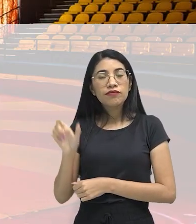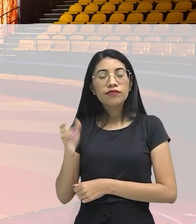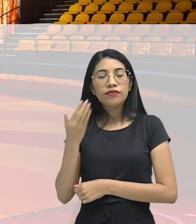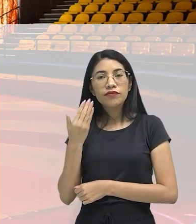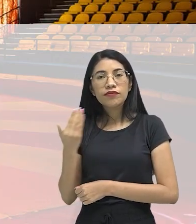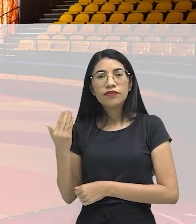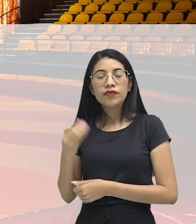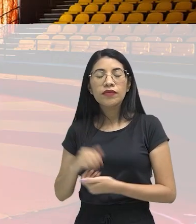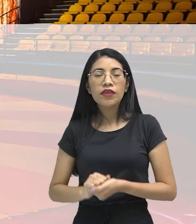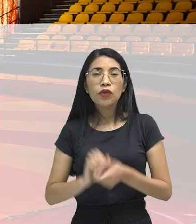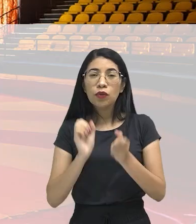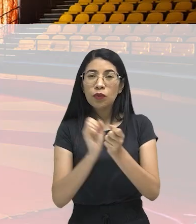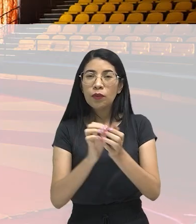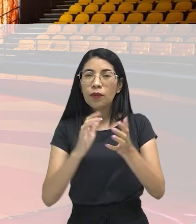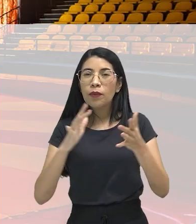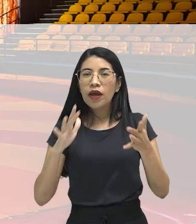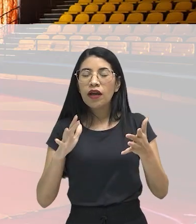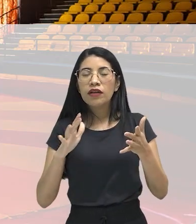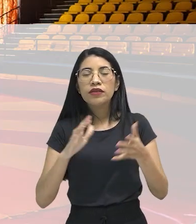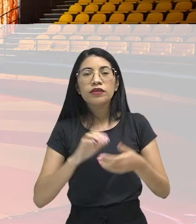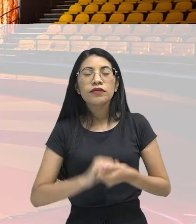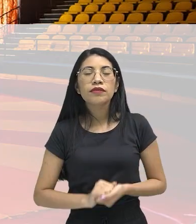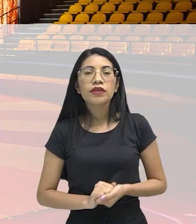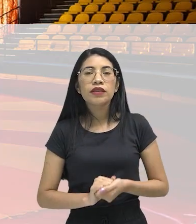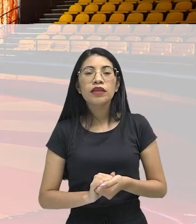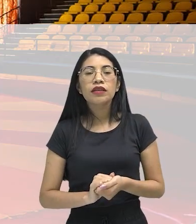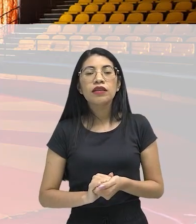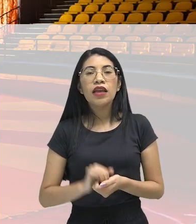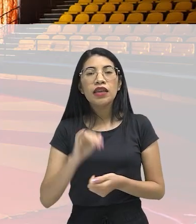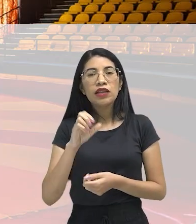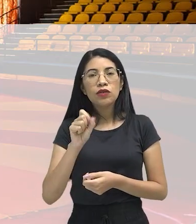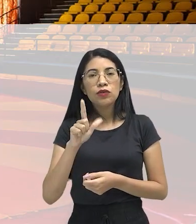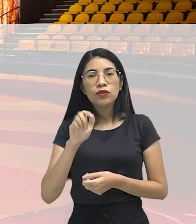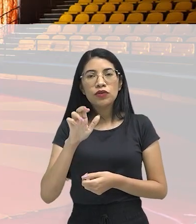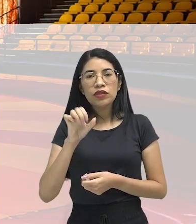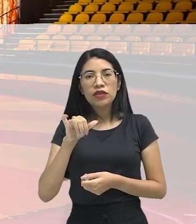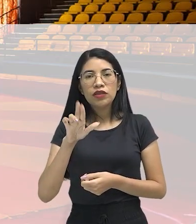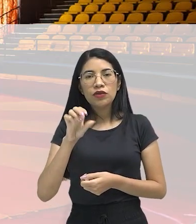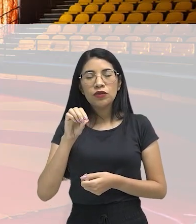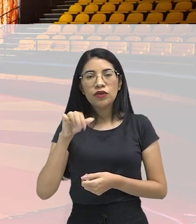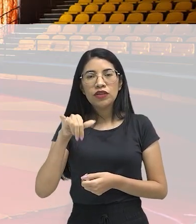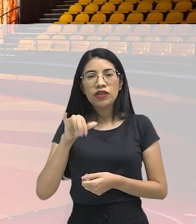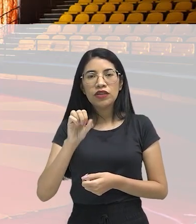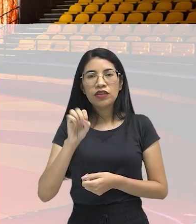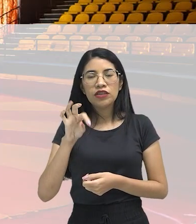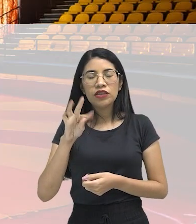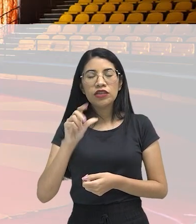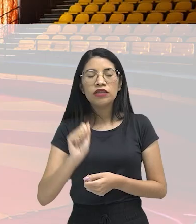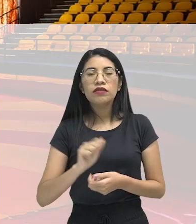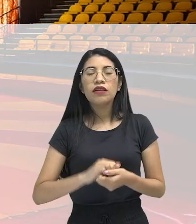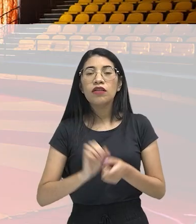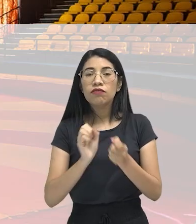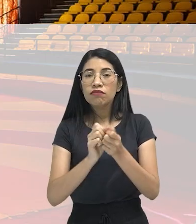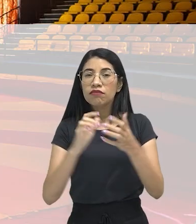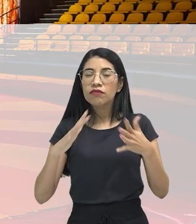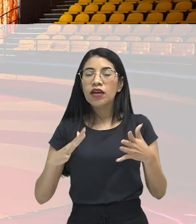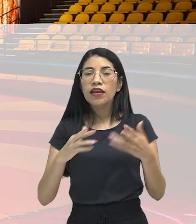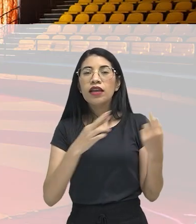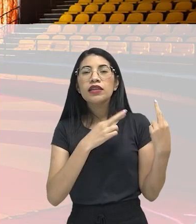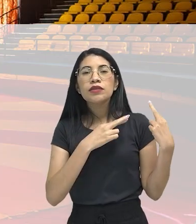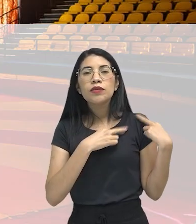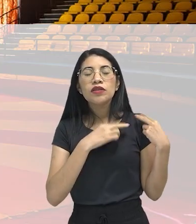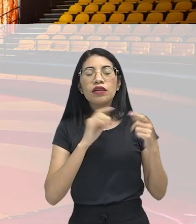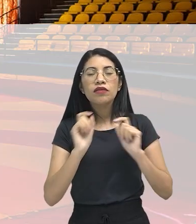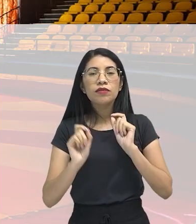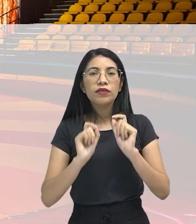nosso ilusionista, mais conhecido como mágico. Ele é o